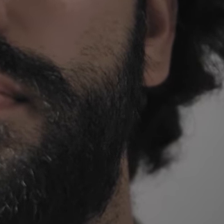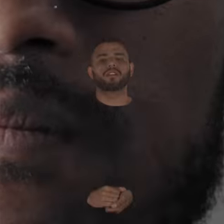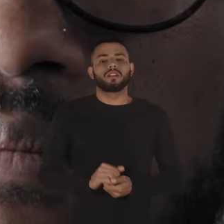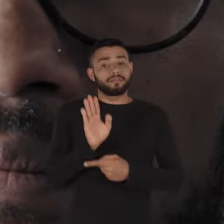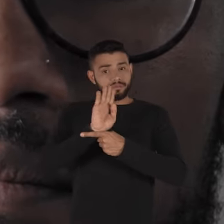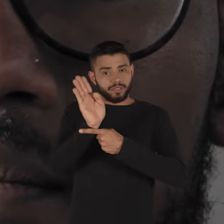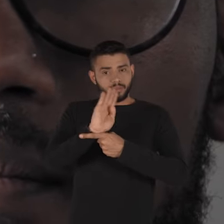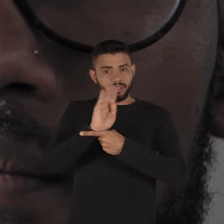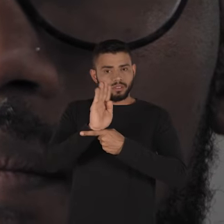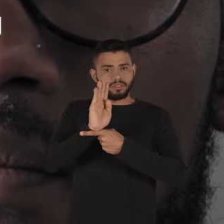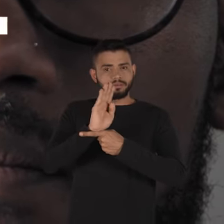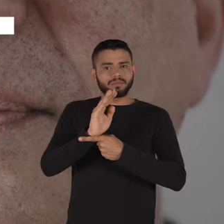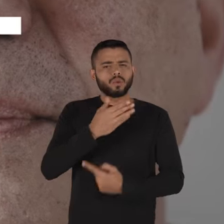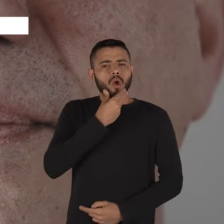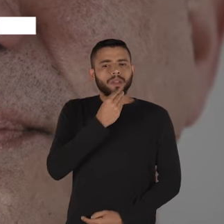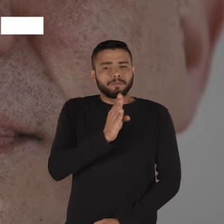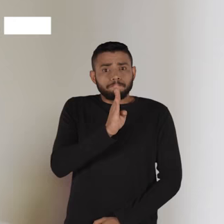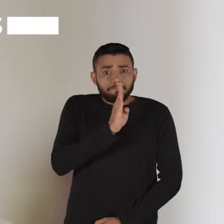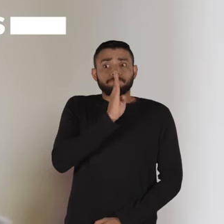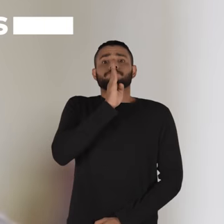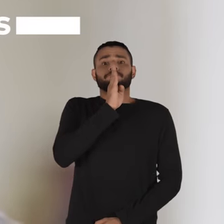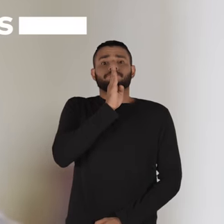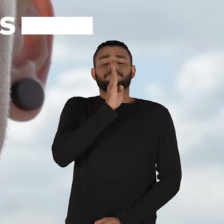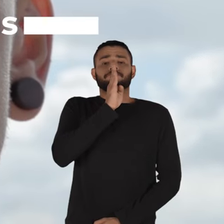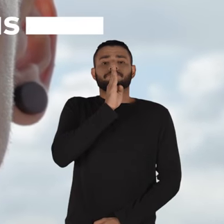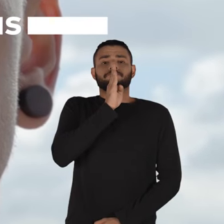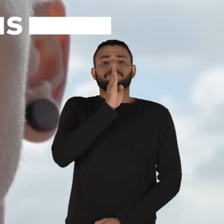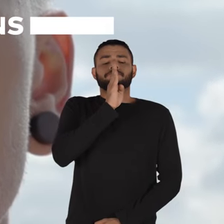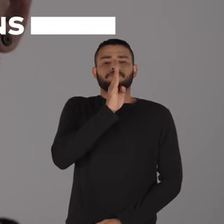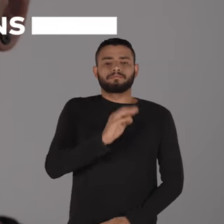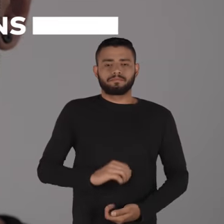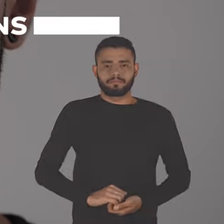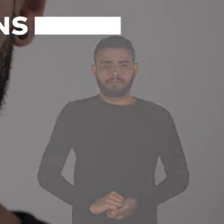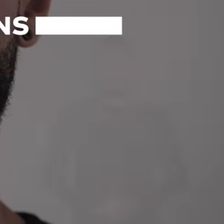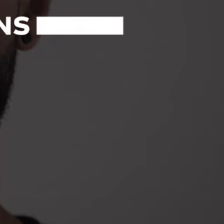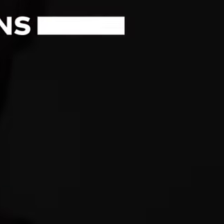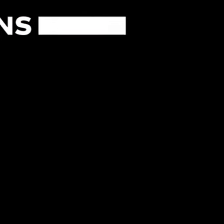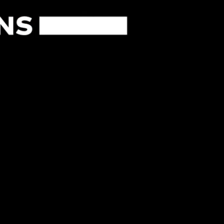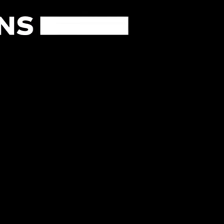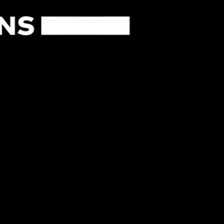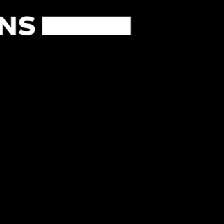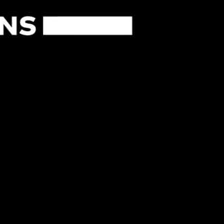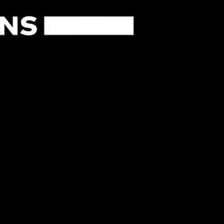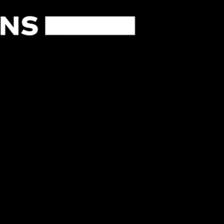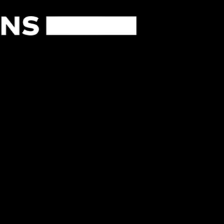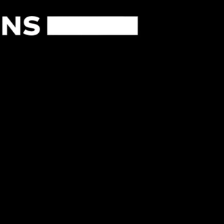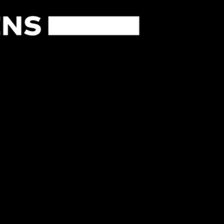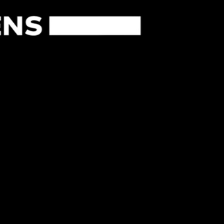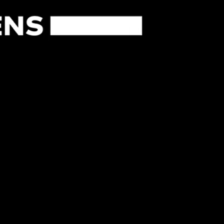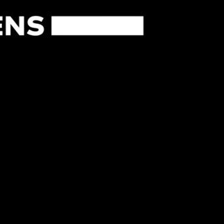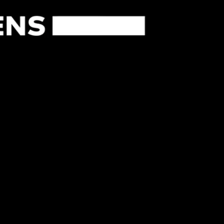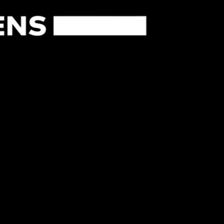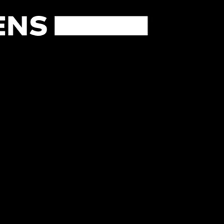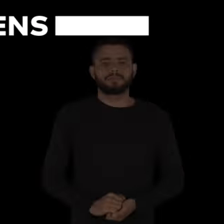Narração, Icaro Silva. O nome do filme surge sobre cenas que retratam homens de várias idades e etnias. O silêncio dos homens. Ed Kivitz,